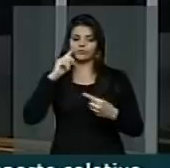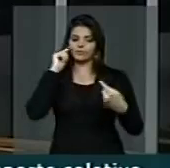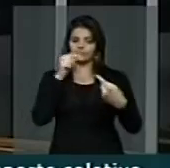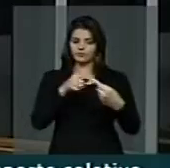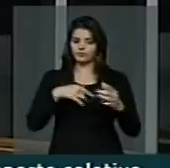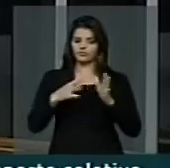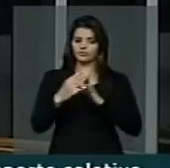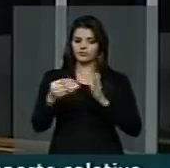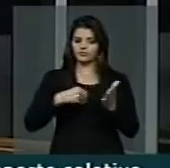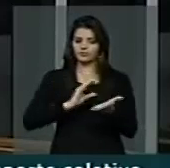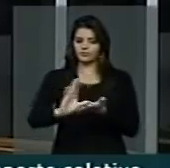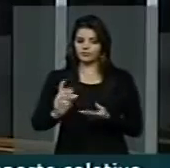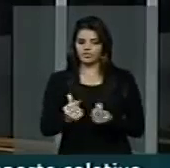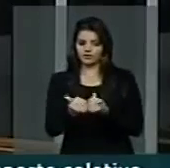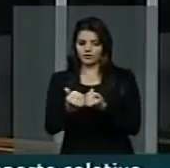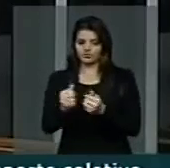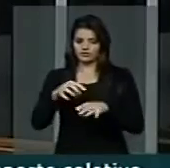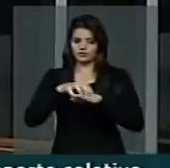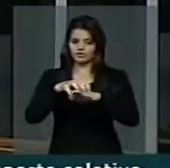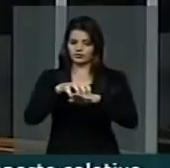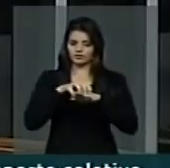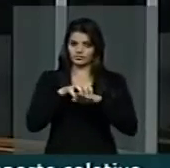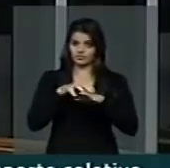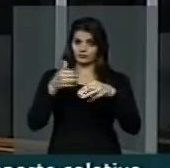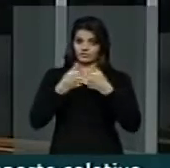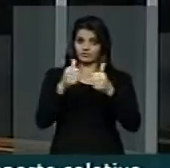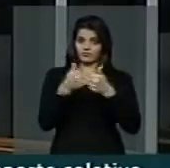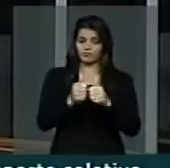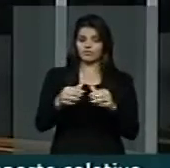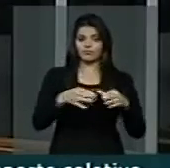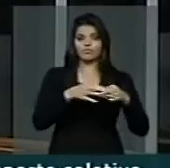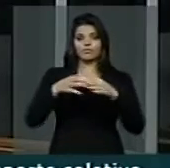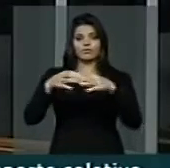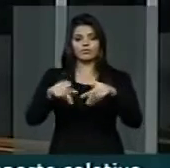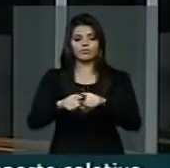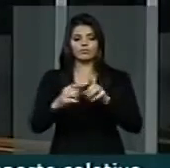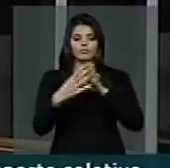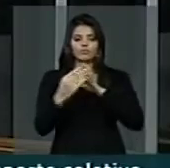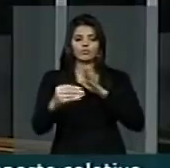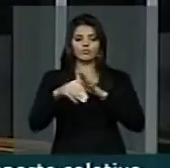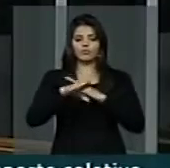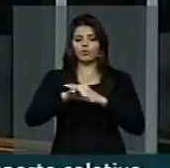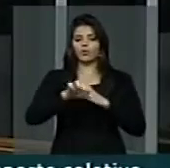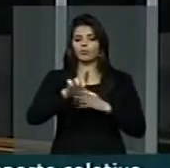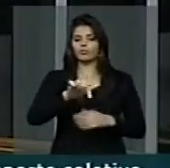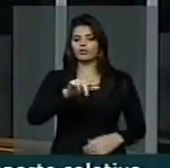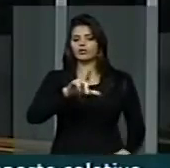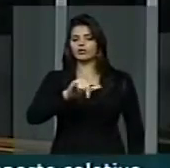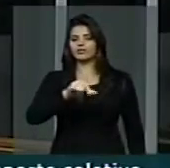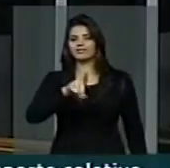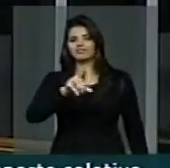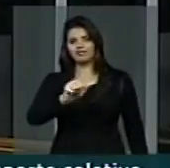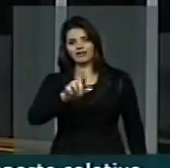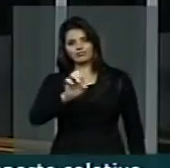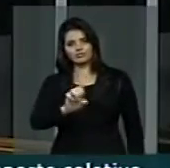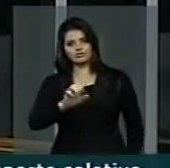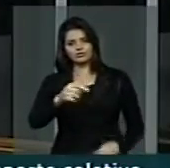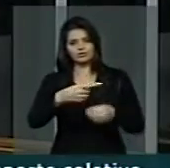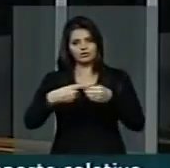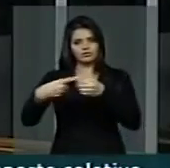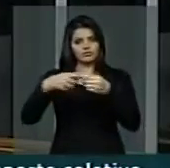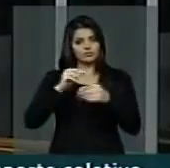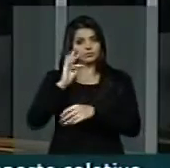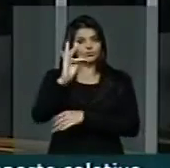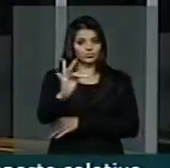de financiamento do transporte coletivo, bem como um novo modelo de mobilidade urbana para o futuro.